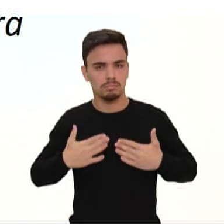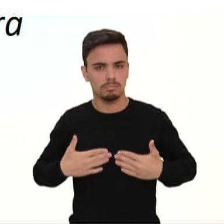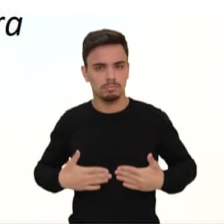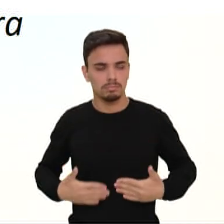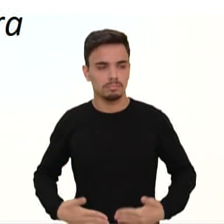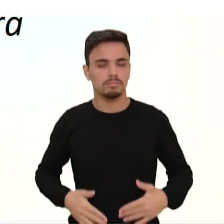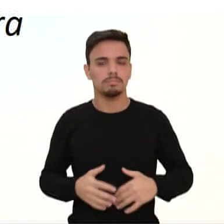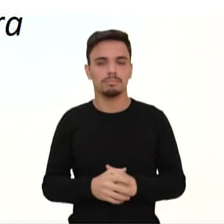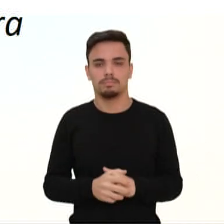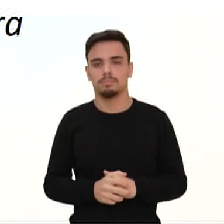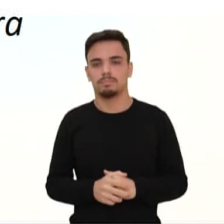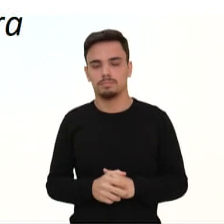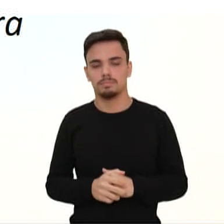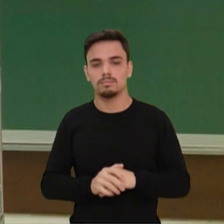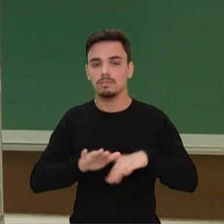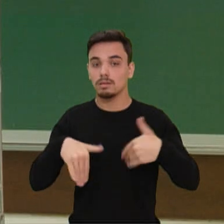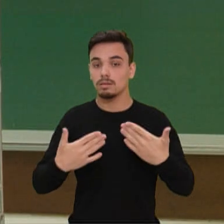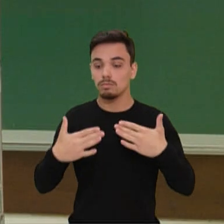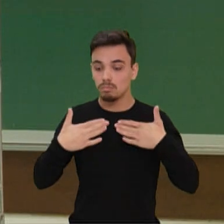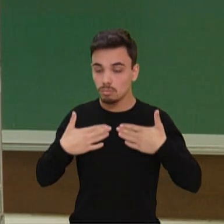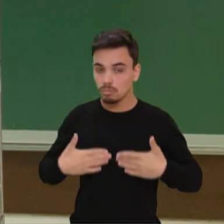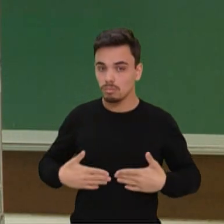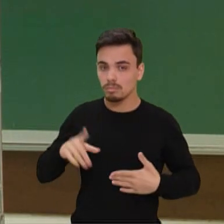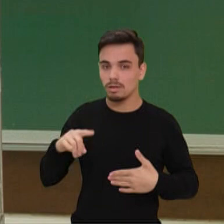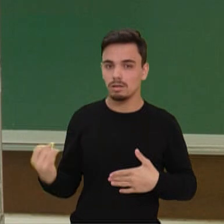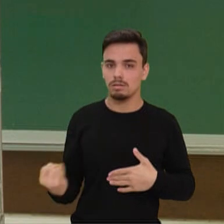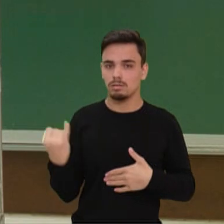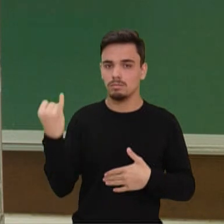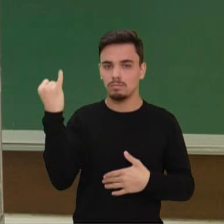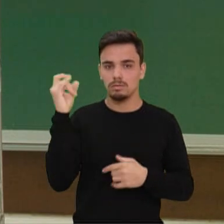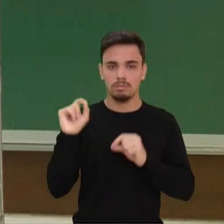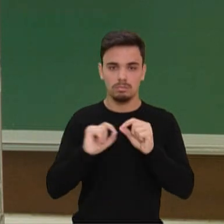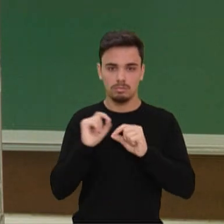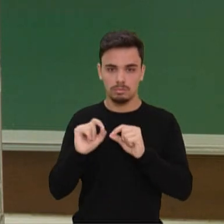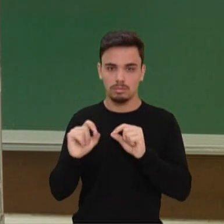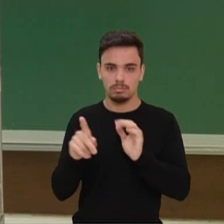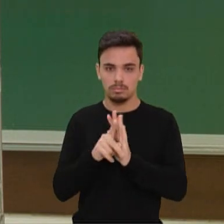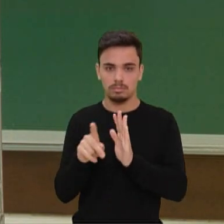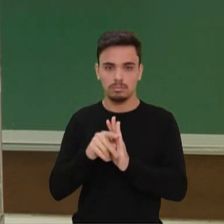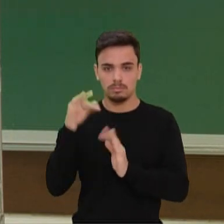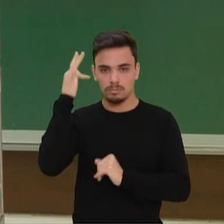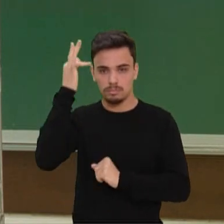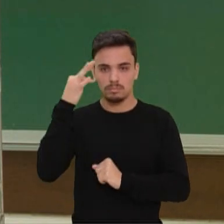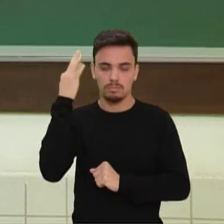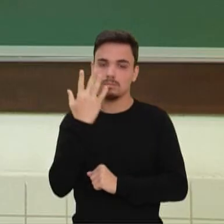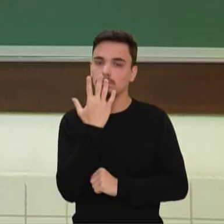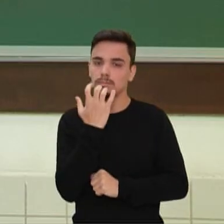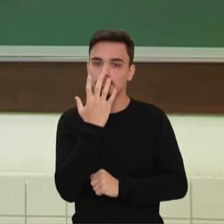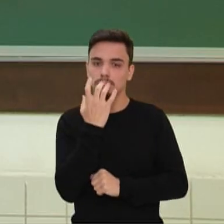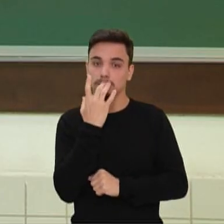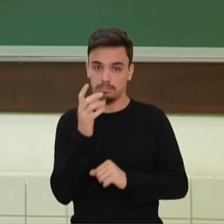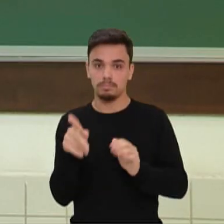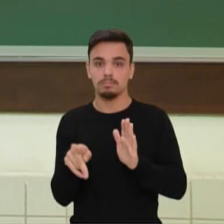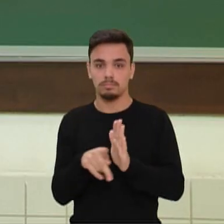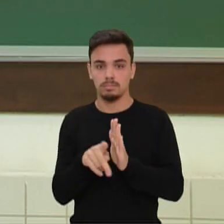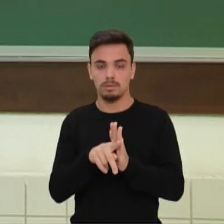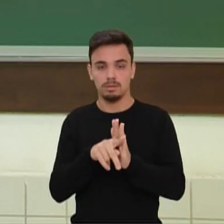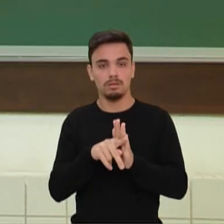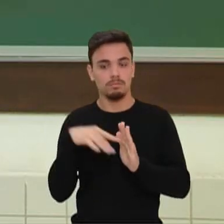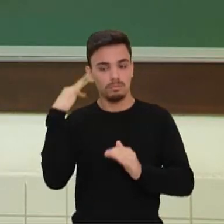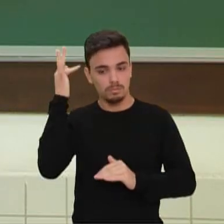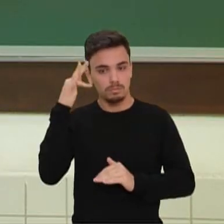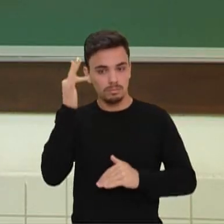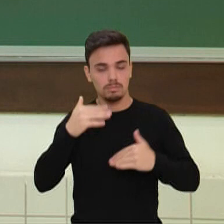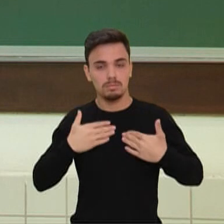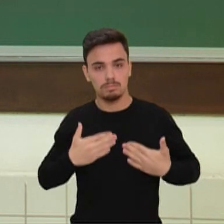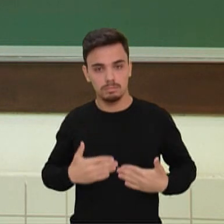Então, o corpo é fundamental na filosofia nietzschiana, é um conceito fundamental. É uma filosofia da corporeidade. Lá no